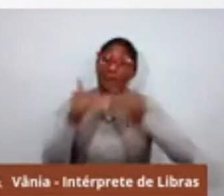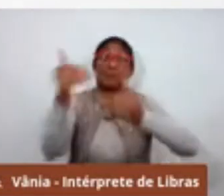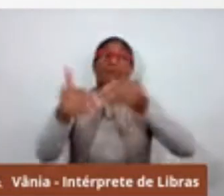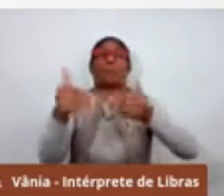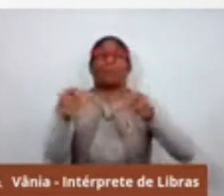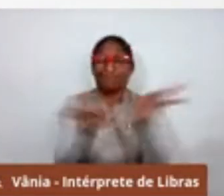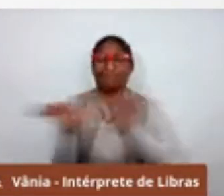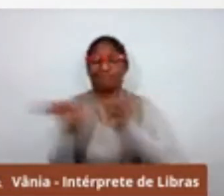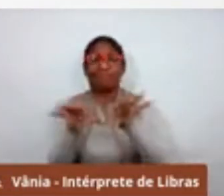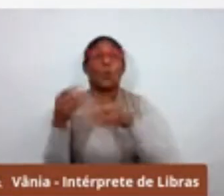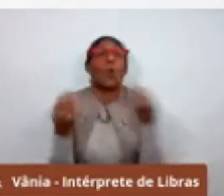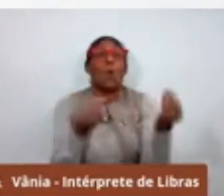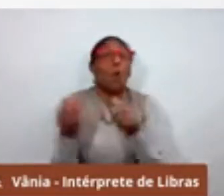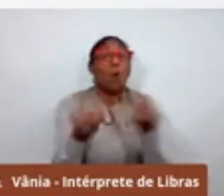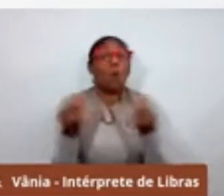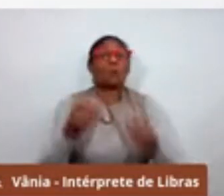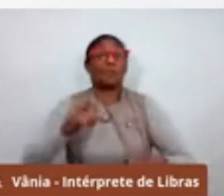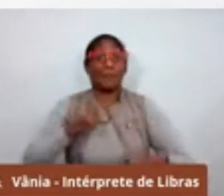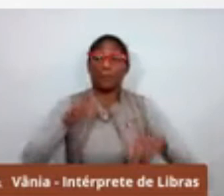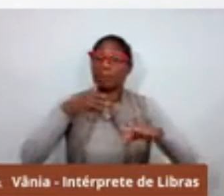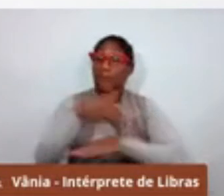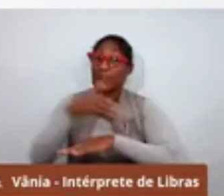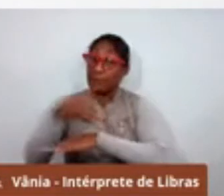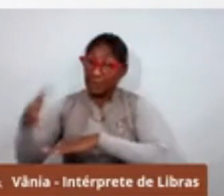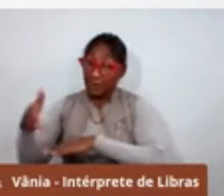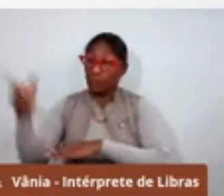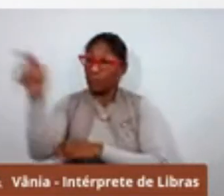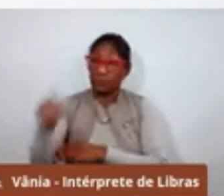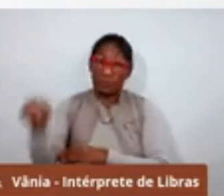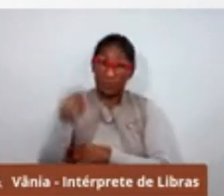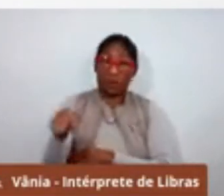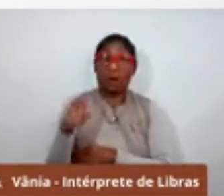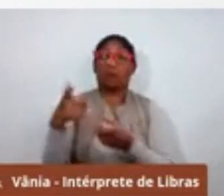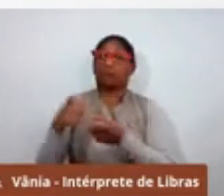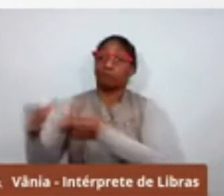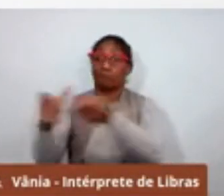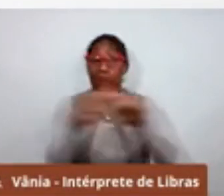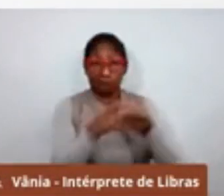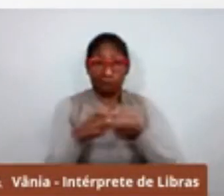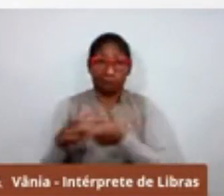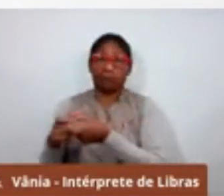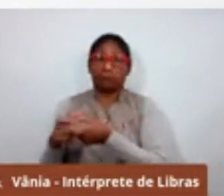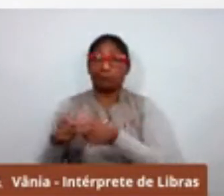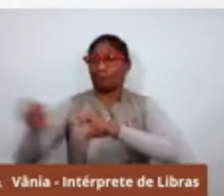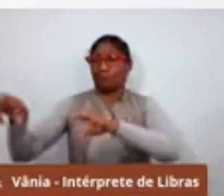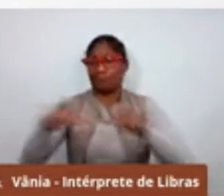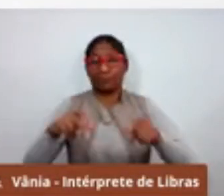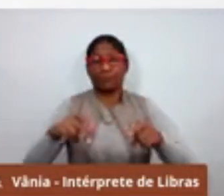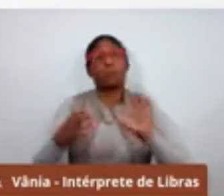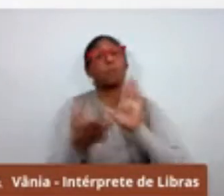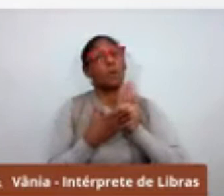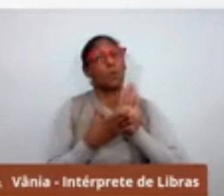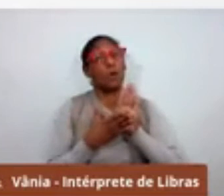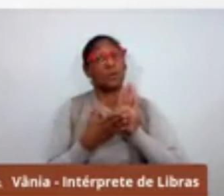controlado, para que justamente haja mais participação das associações de municípios. Então, a gente vai propor,